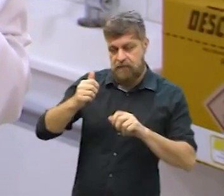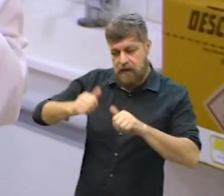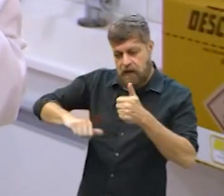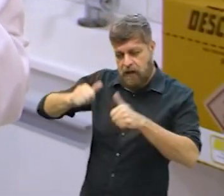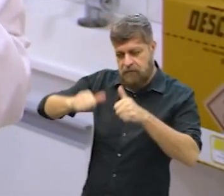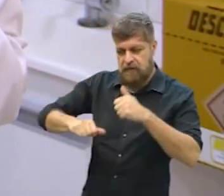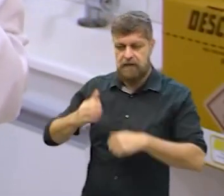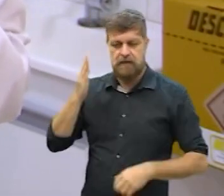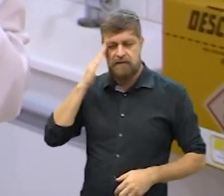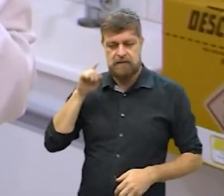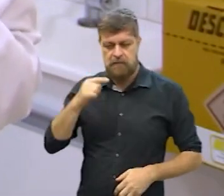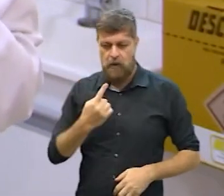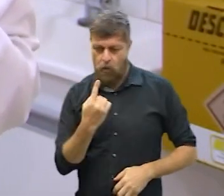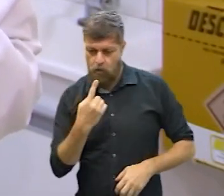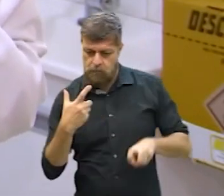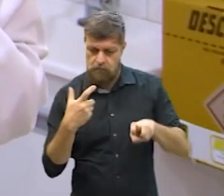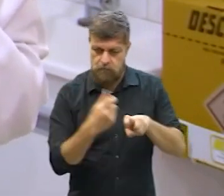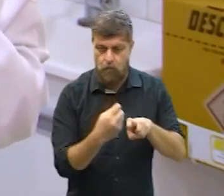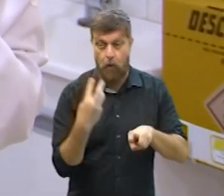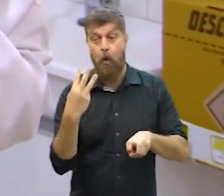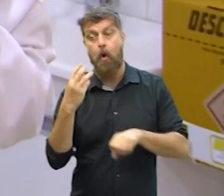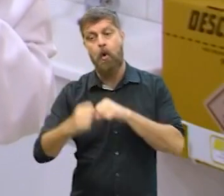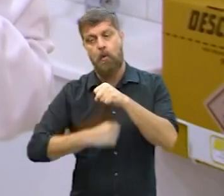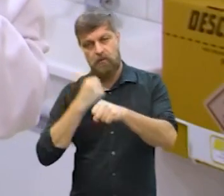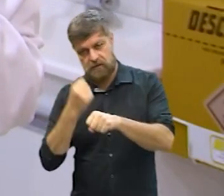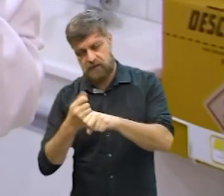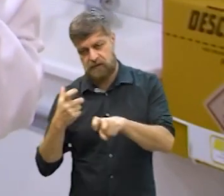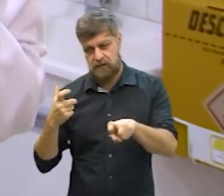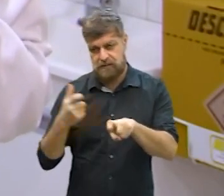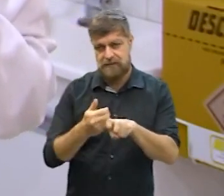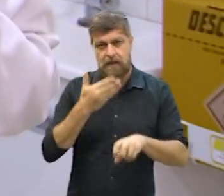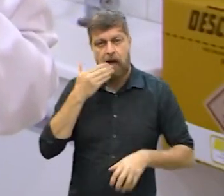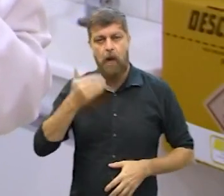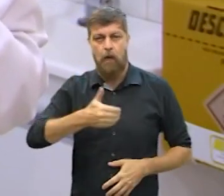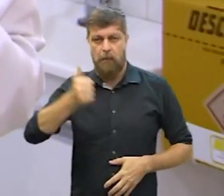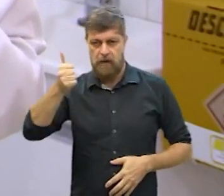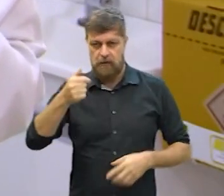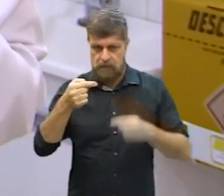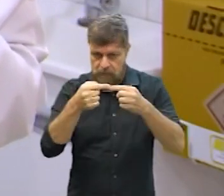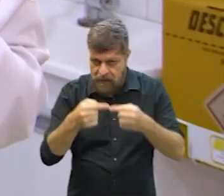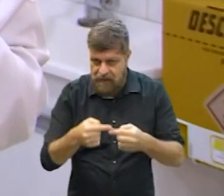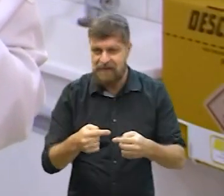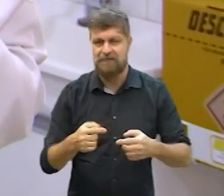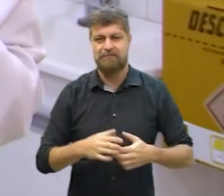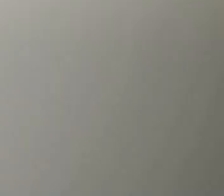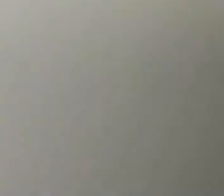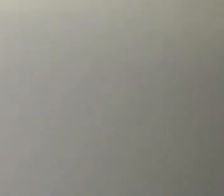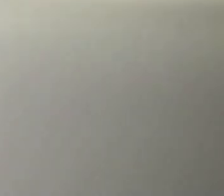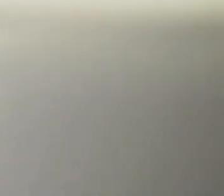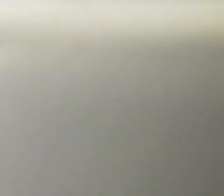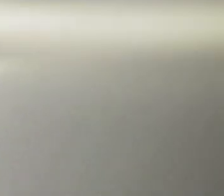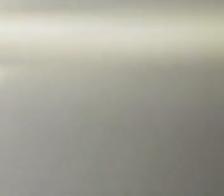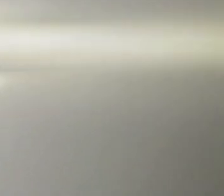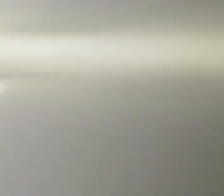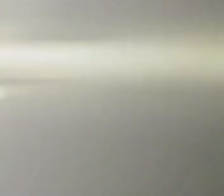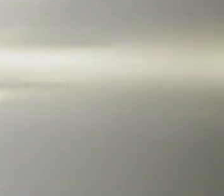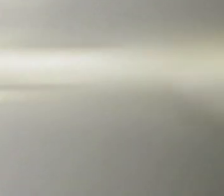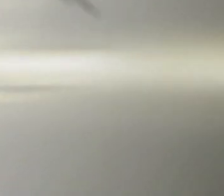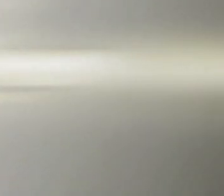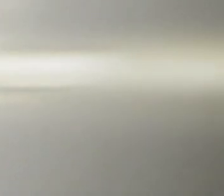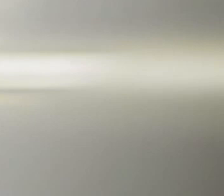O veterinário vai ter que avaliar o estado dele, o estilo de vida, para determinar o melhor protocolo para ele.